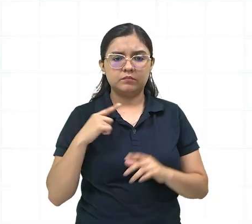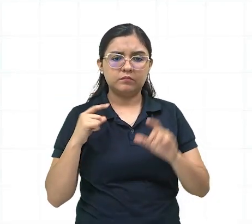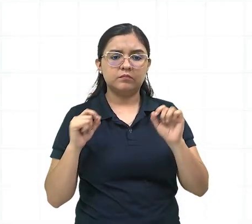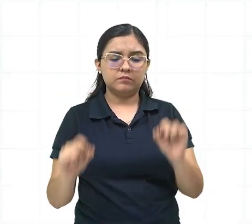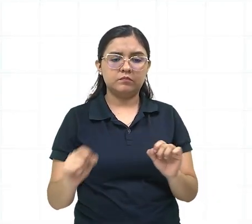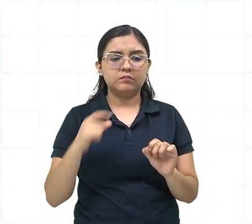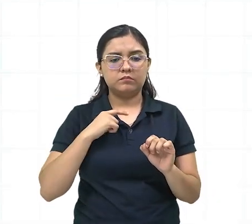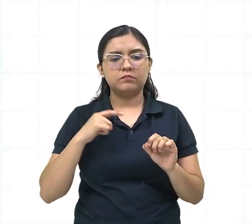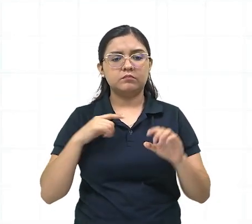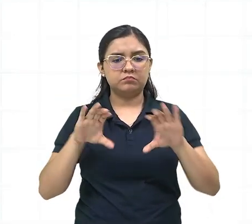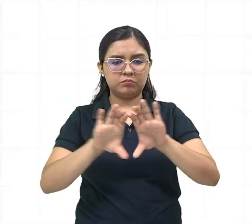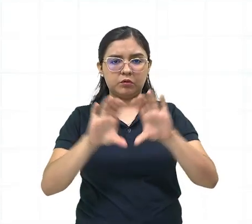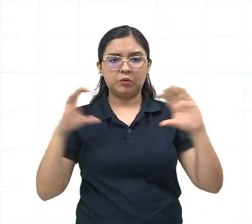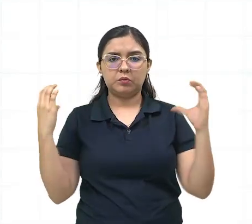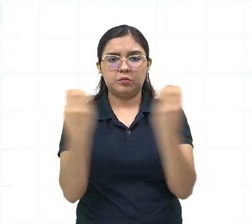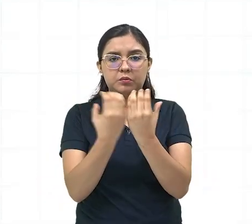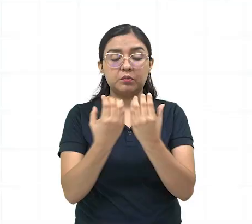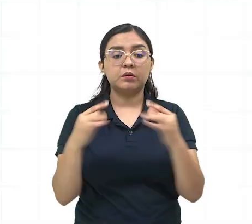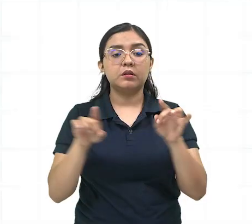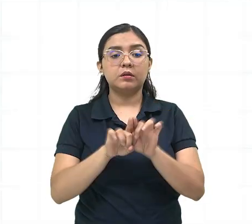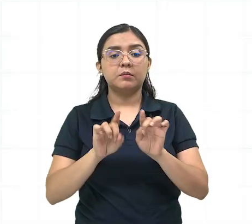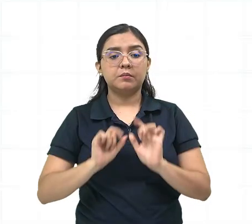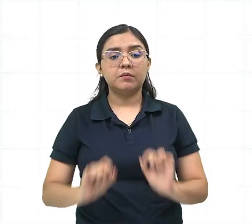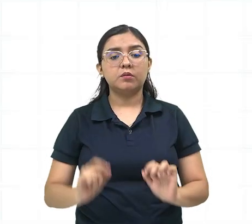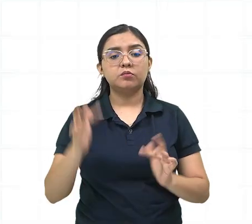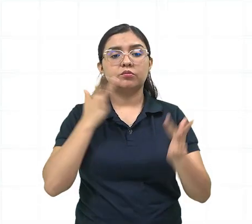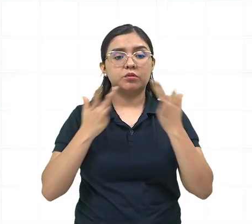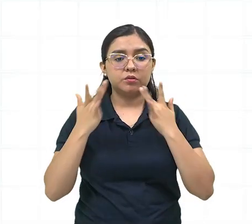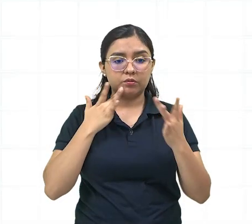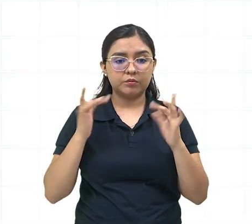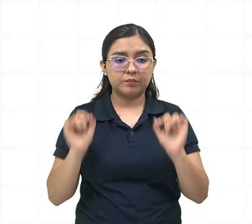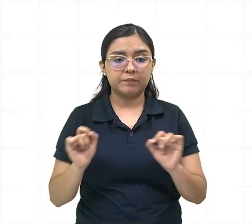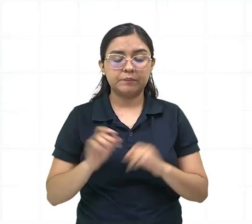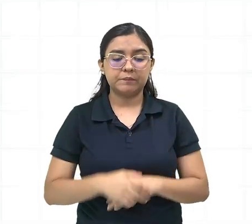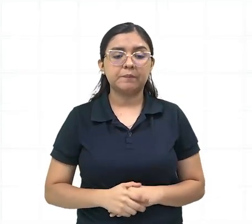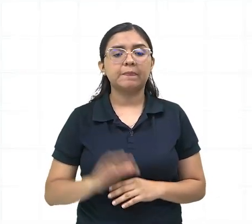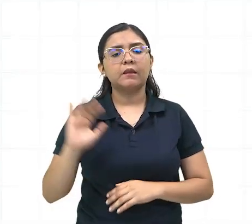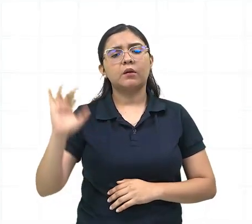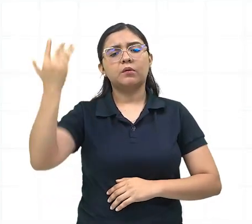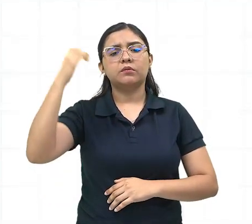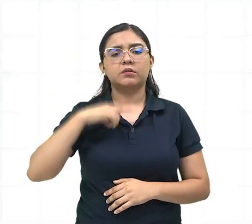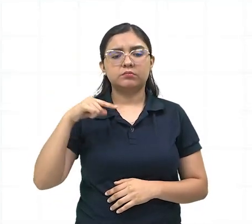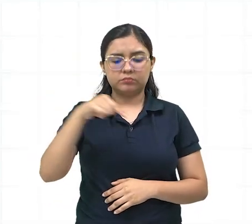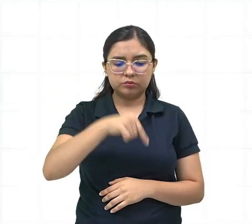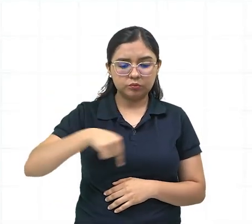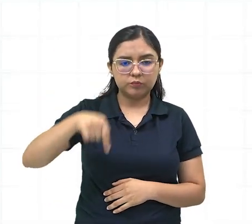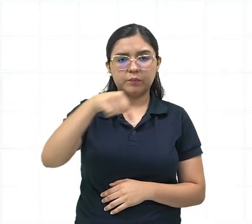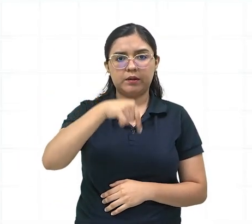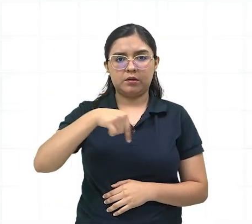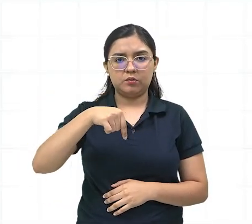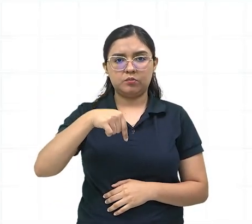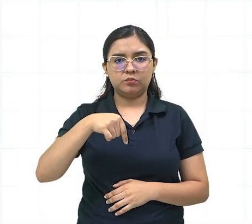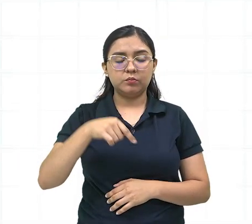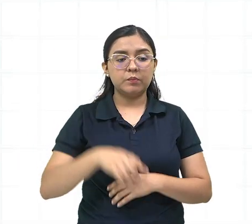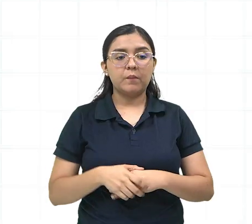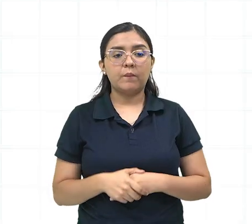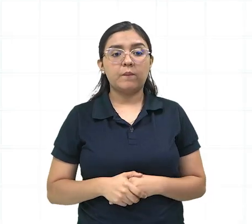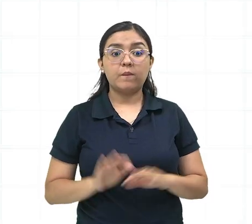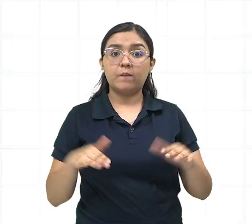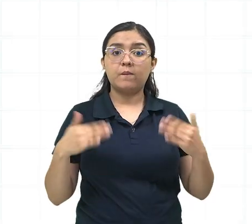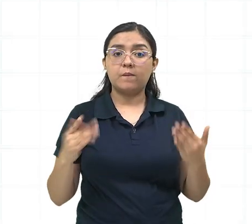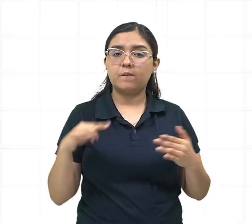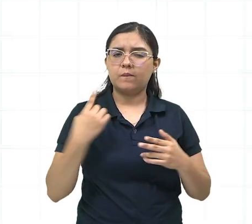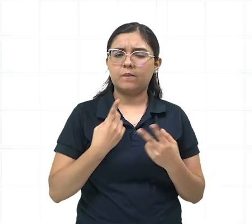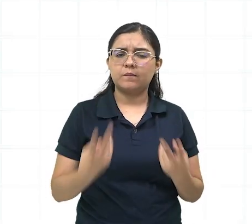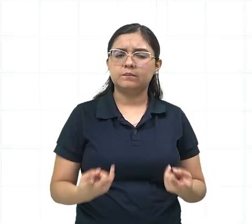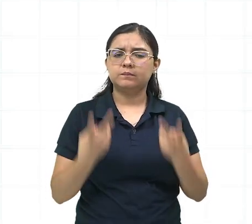formato quase que circular, né? E a ação cênica, ó, acontece ali no meio. Então a